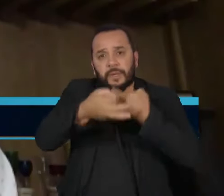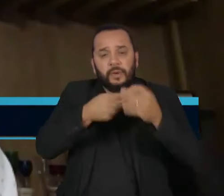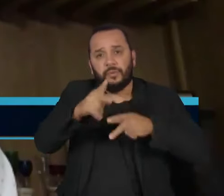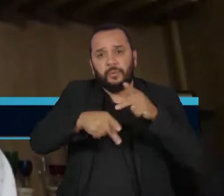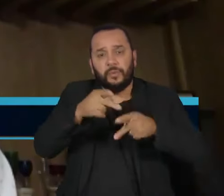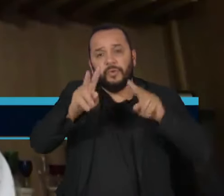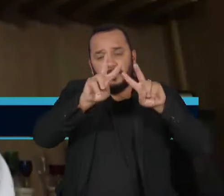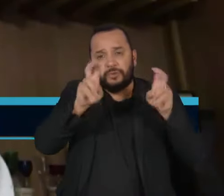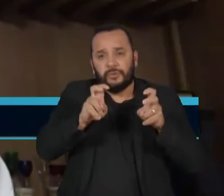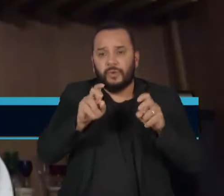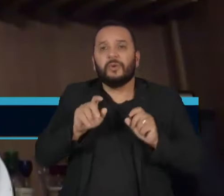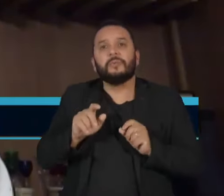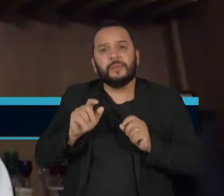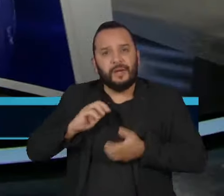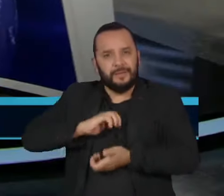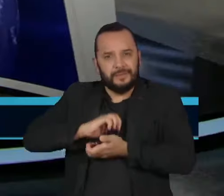Supremo em Estados diferentes do país